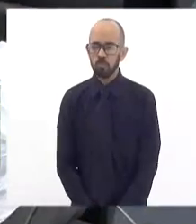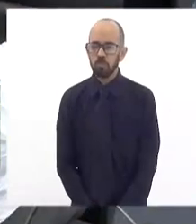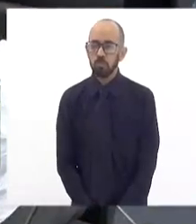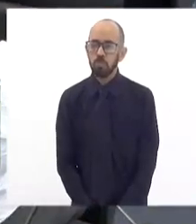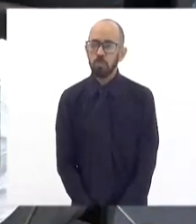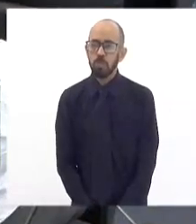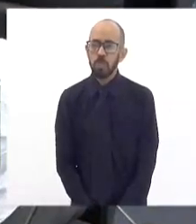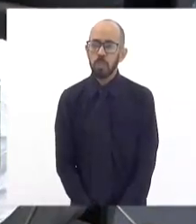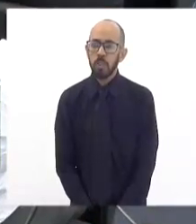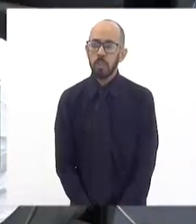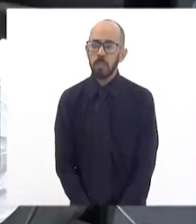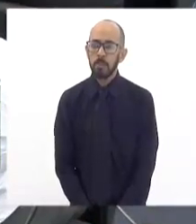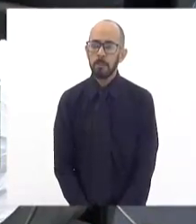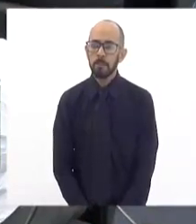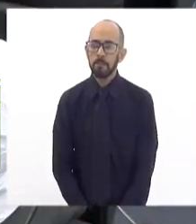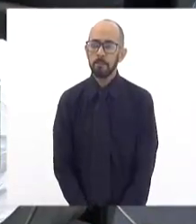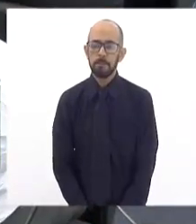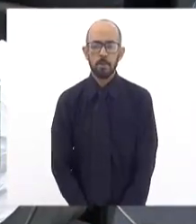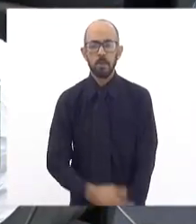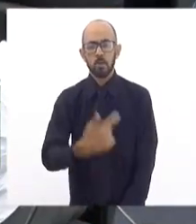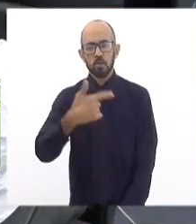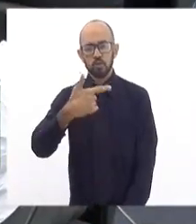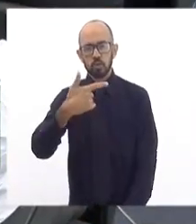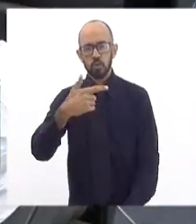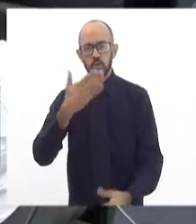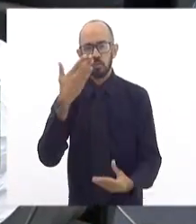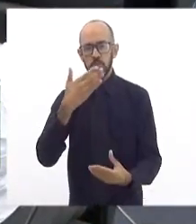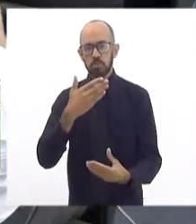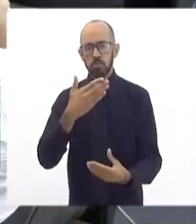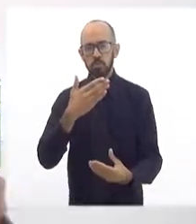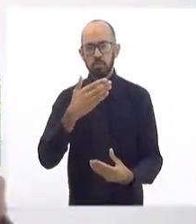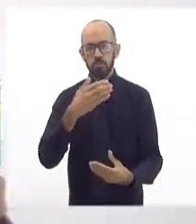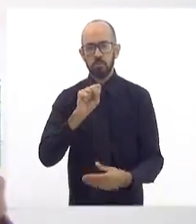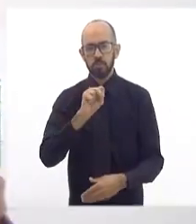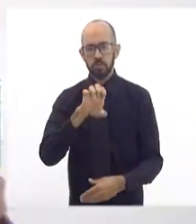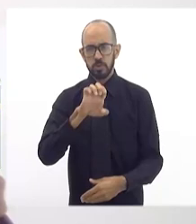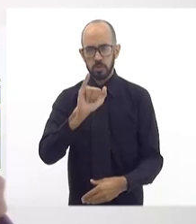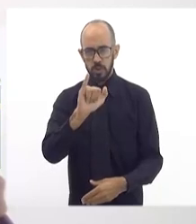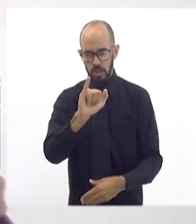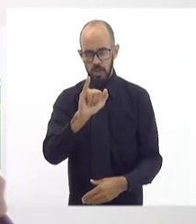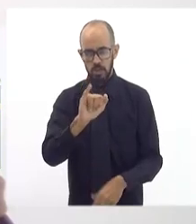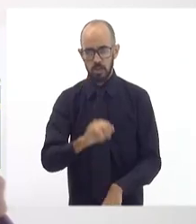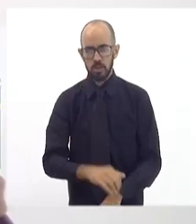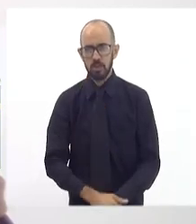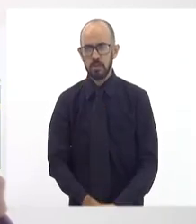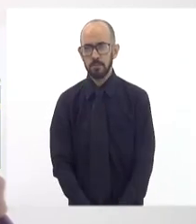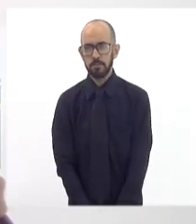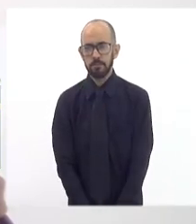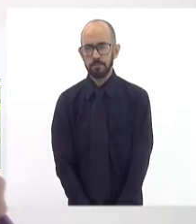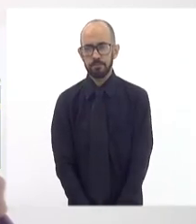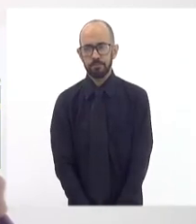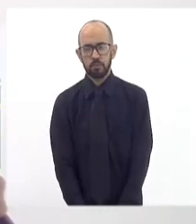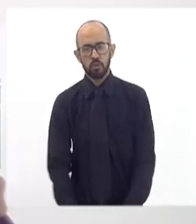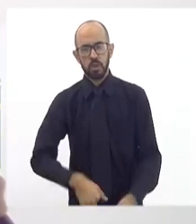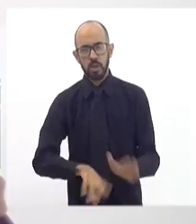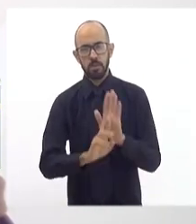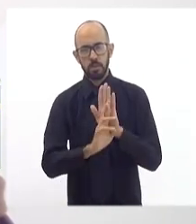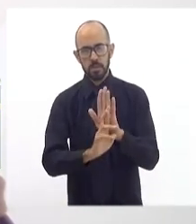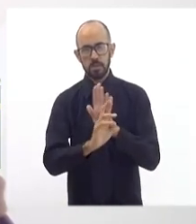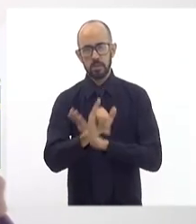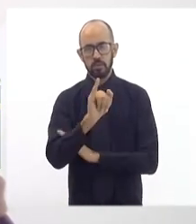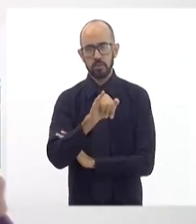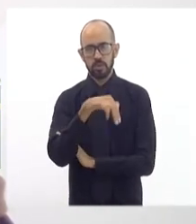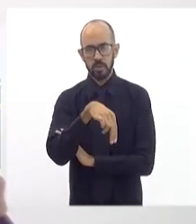levar o segundo processo segundo o representante do